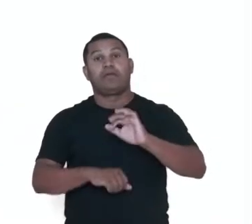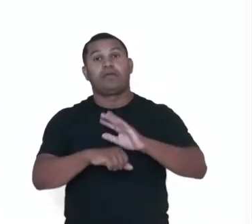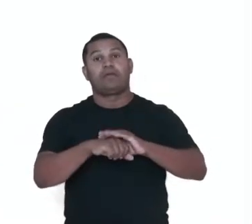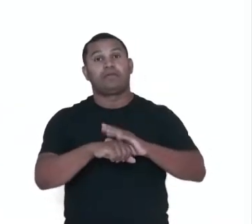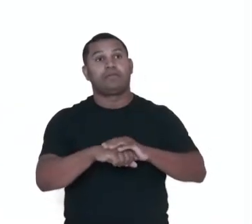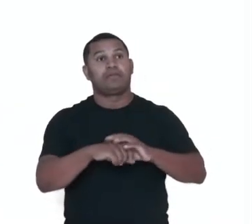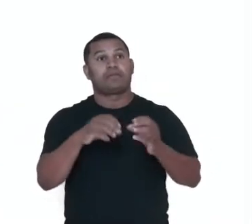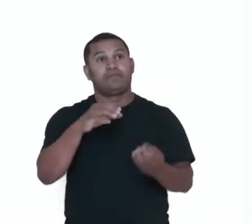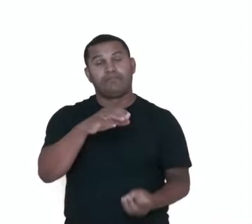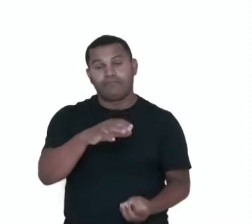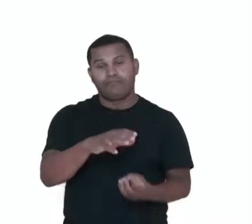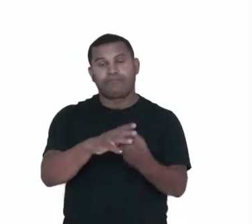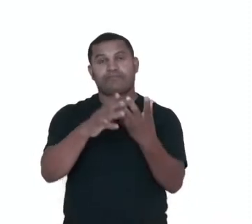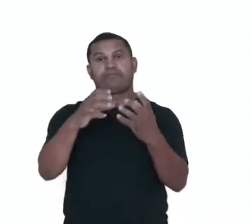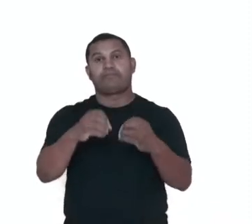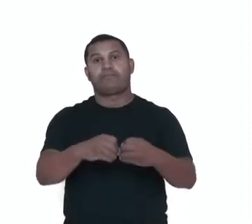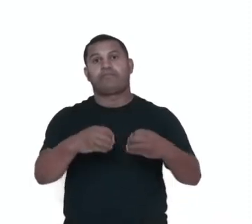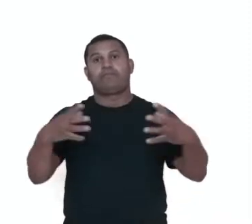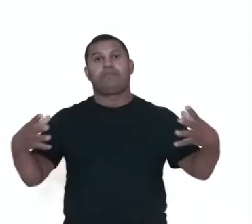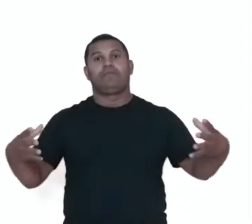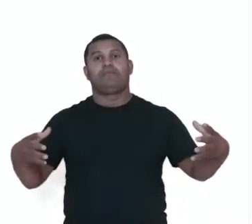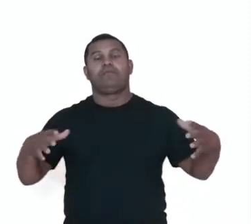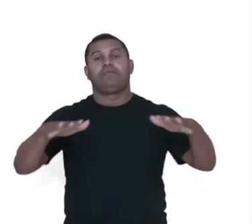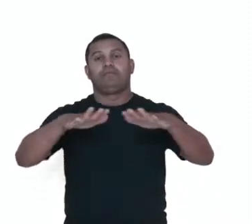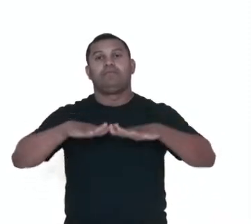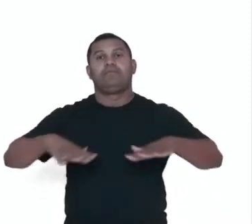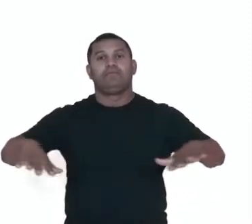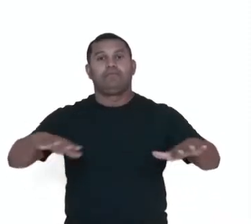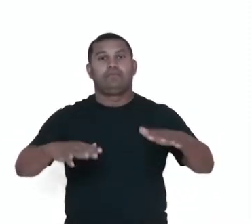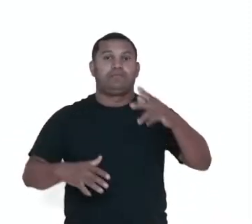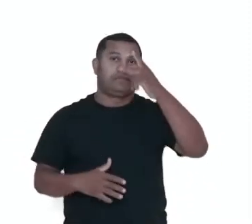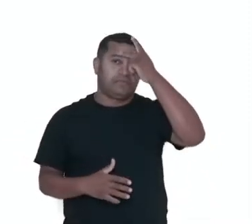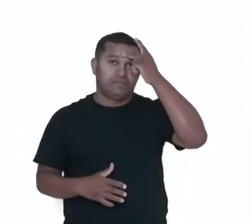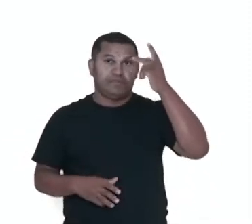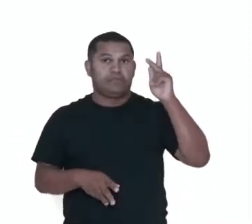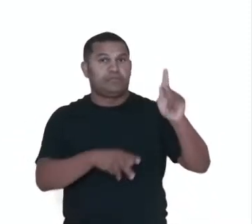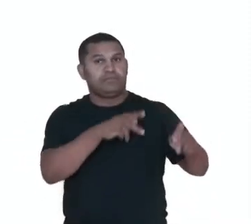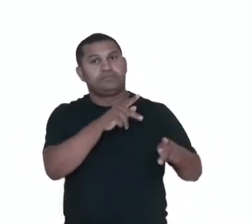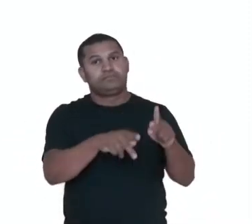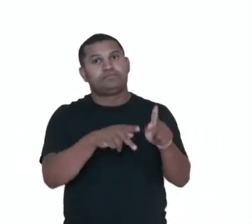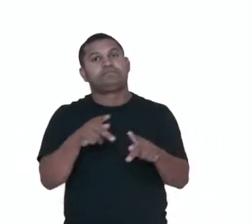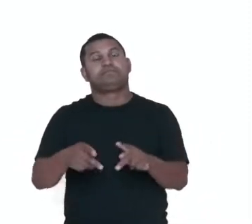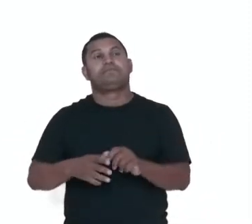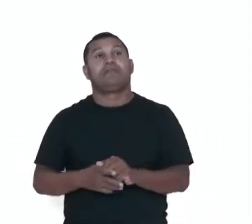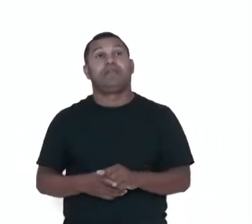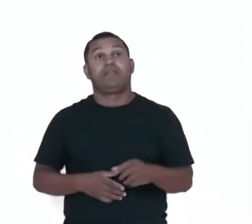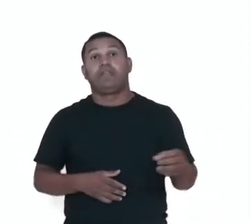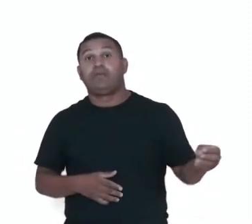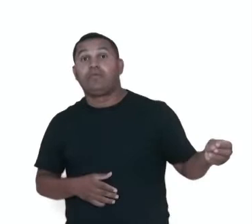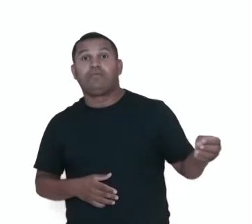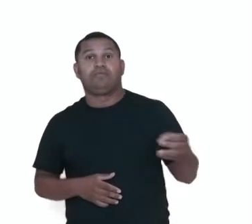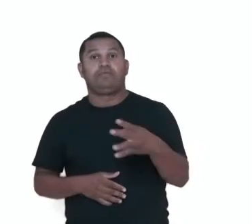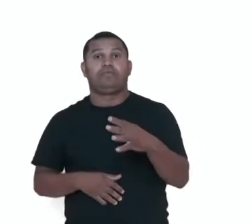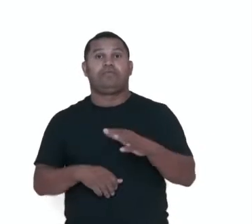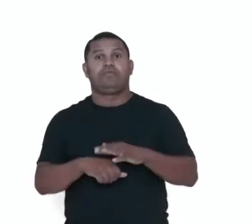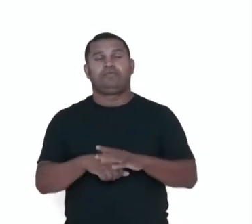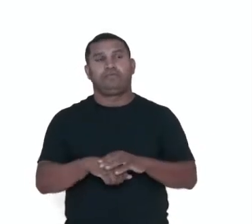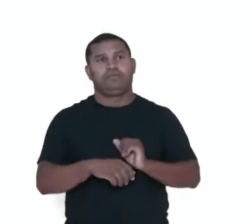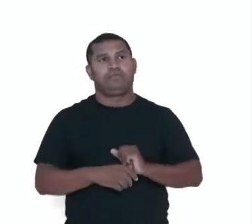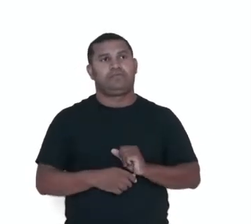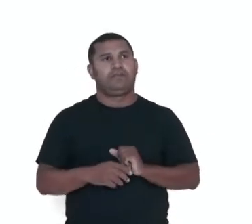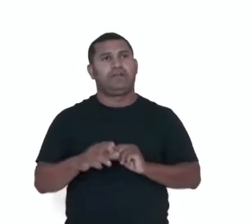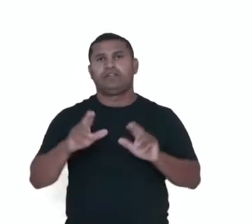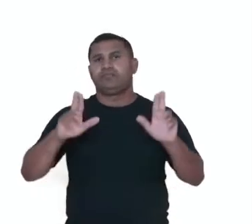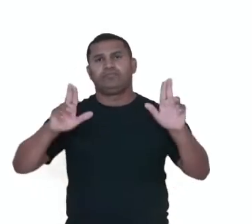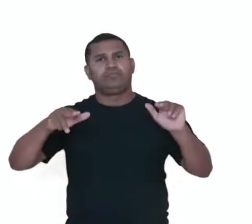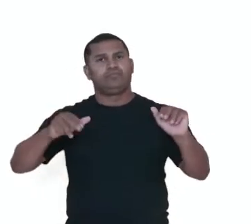população, né? É o surgimento ou identificação de um novo problema de saúde. Então, ela surgiu, uma doença emergente, a gente nunca